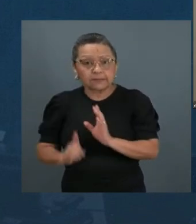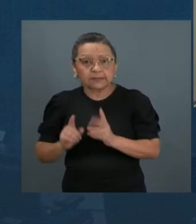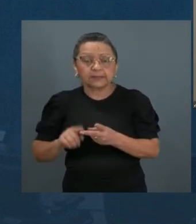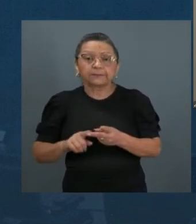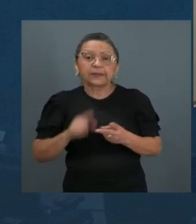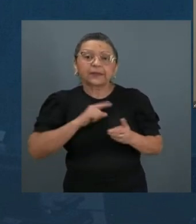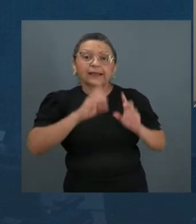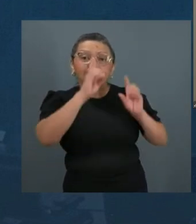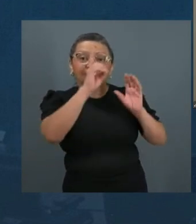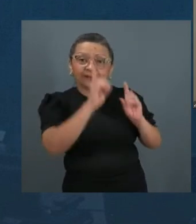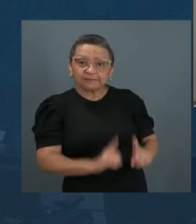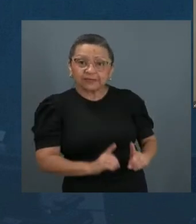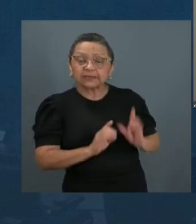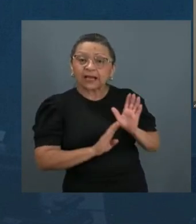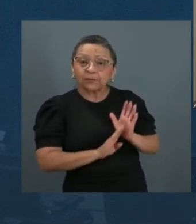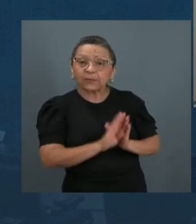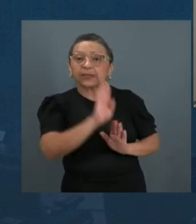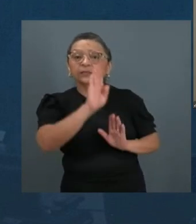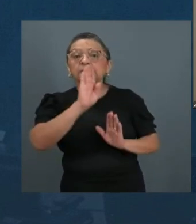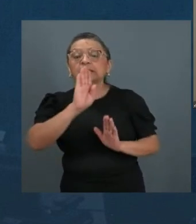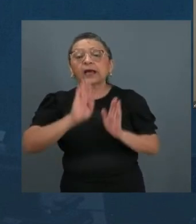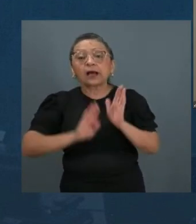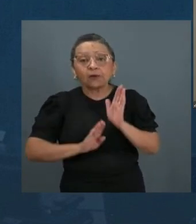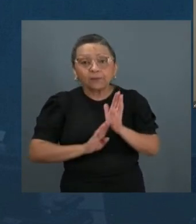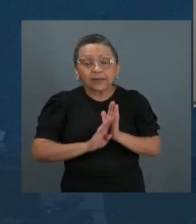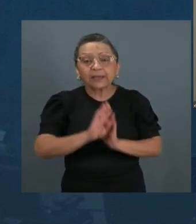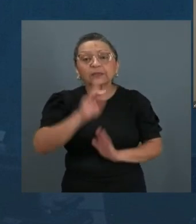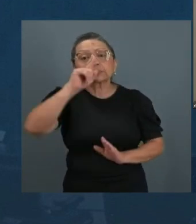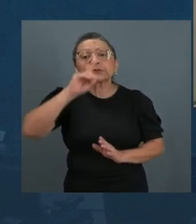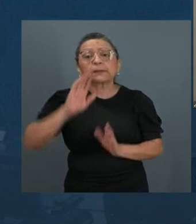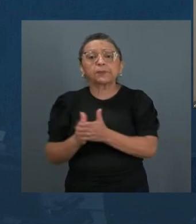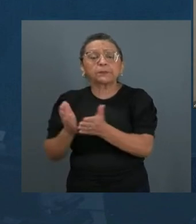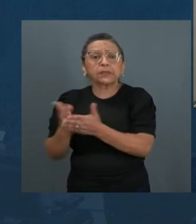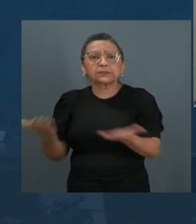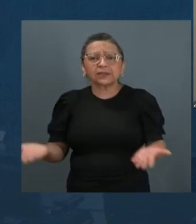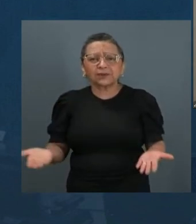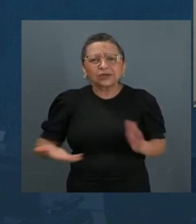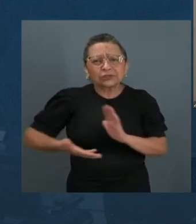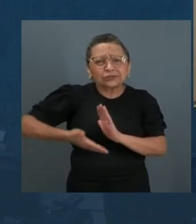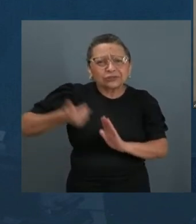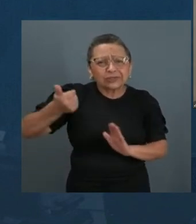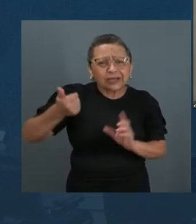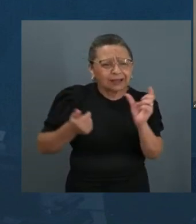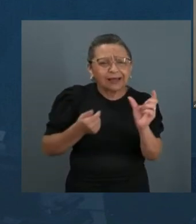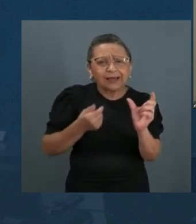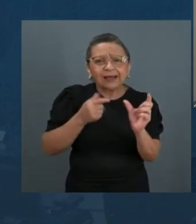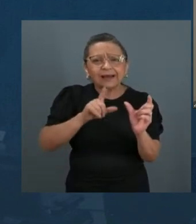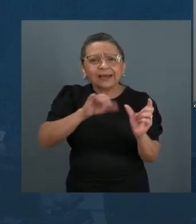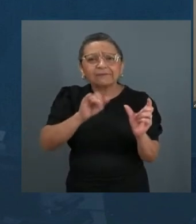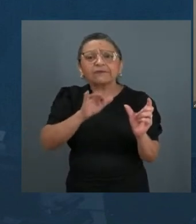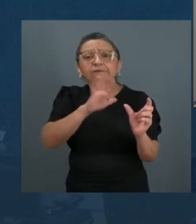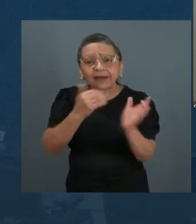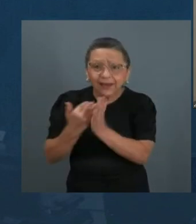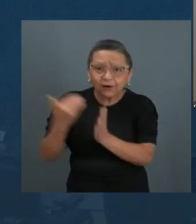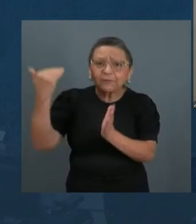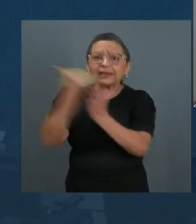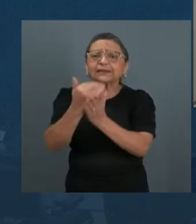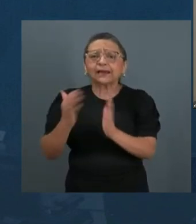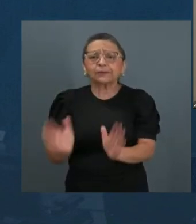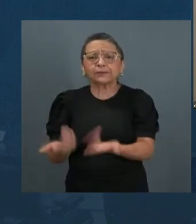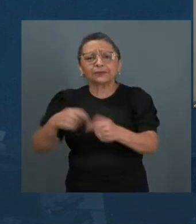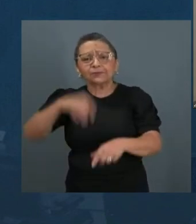e a deficiência aumenta o risco da pobreza. Então, tirar o leve vai aumentar a pobreza